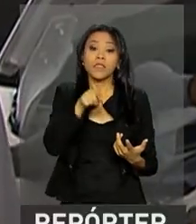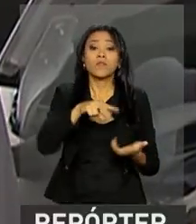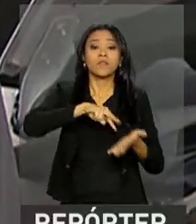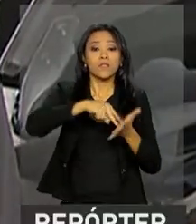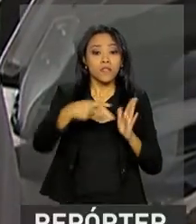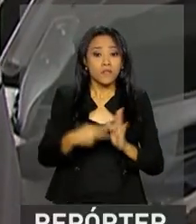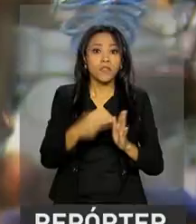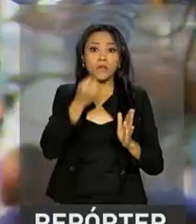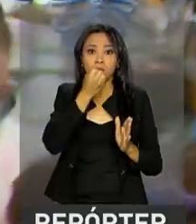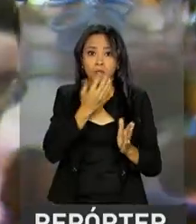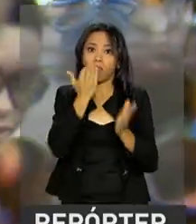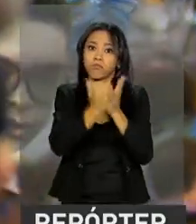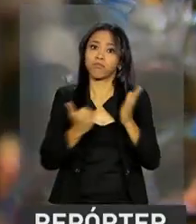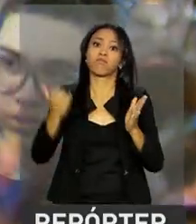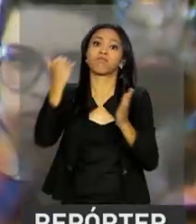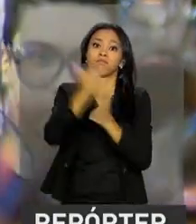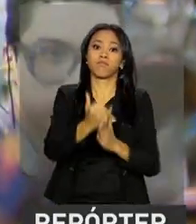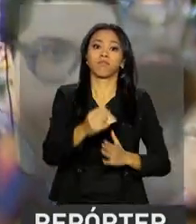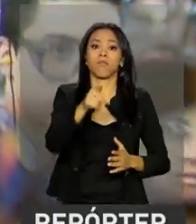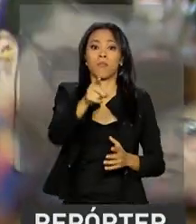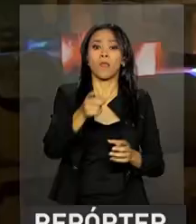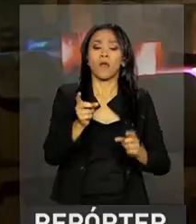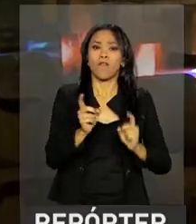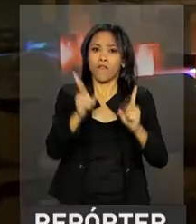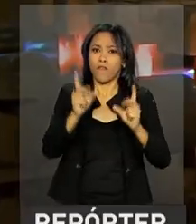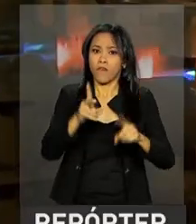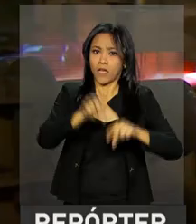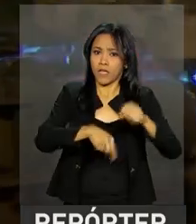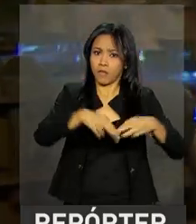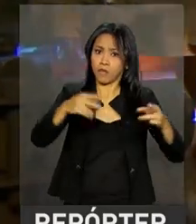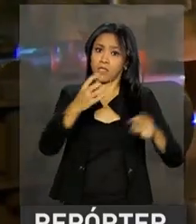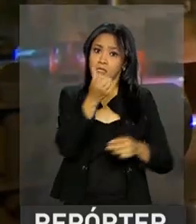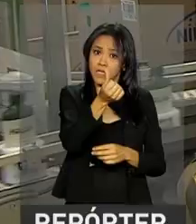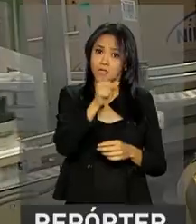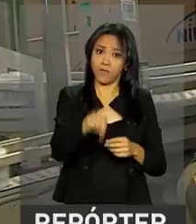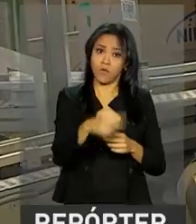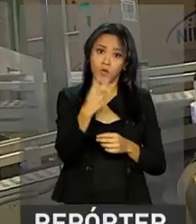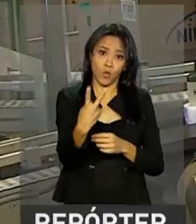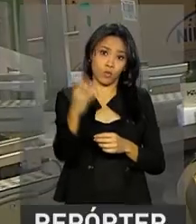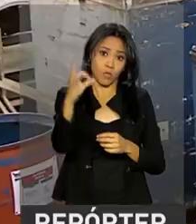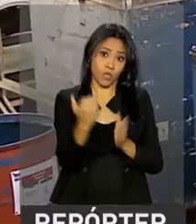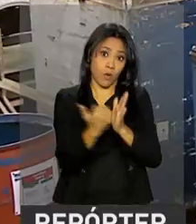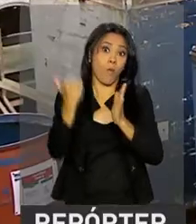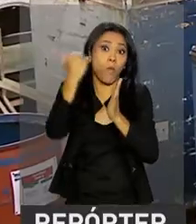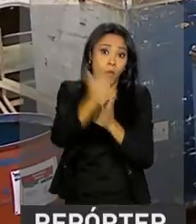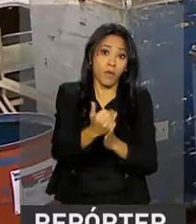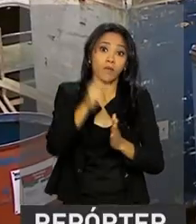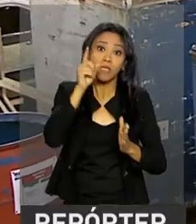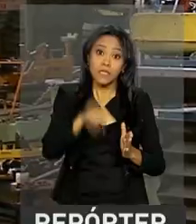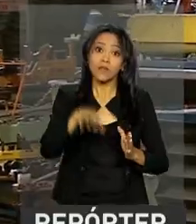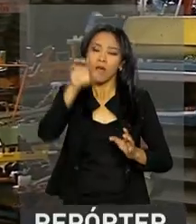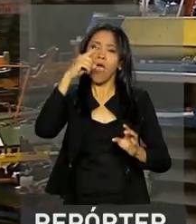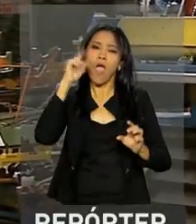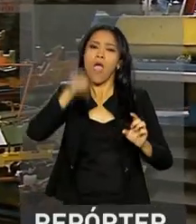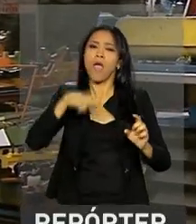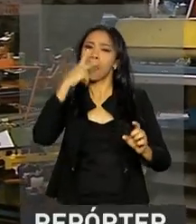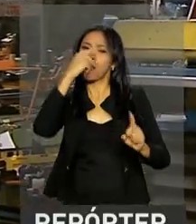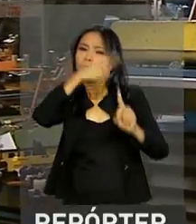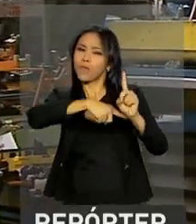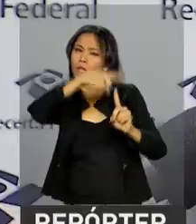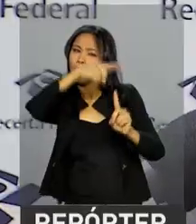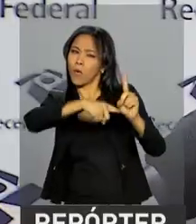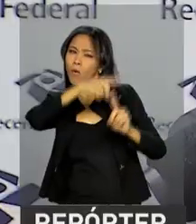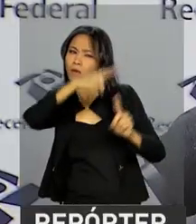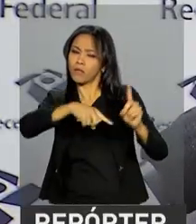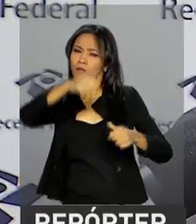aumento da demanda agregada. A alta da importação em 6,2% é um importante termômetro do cenário